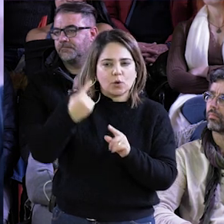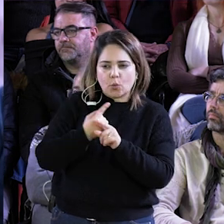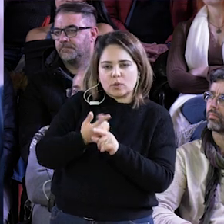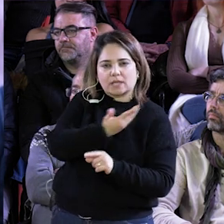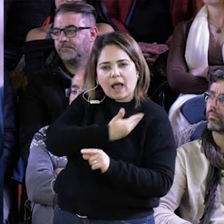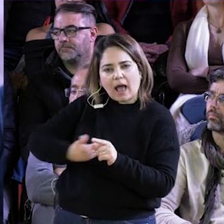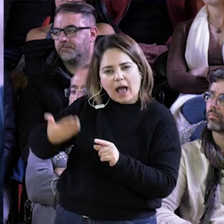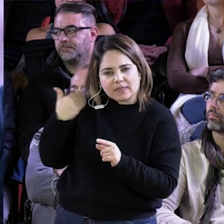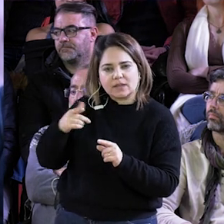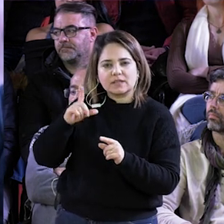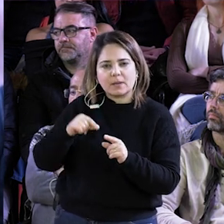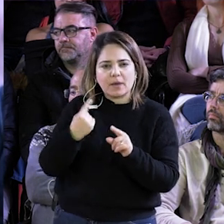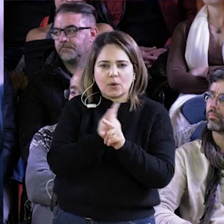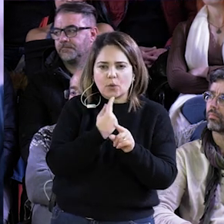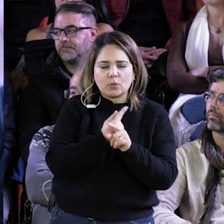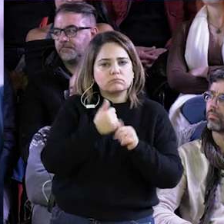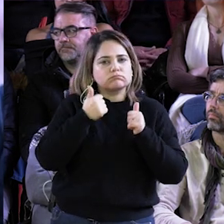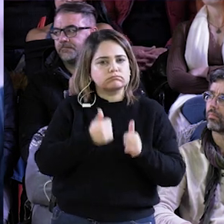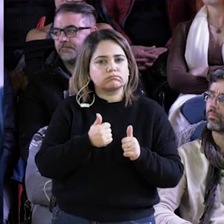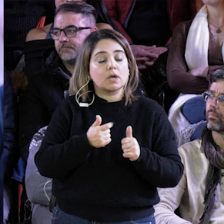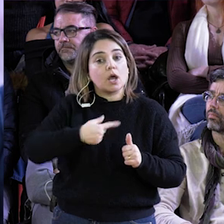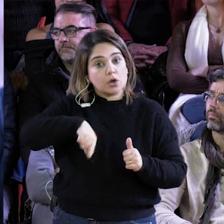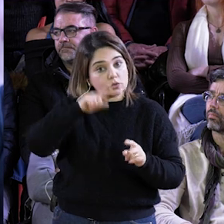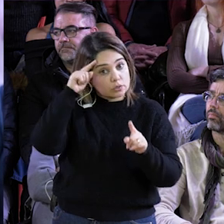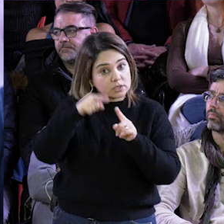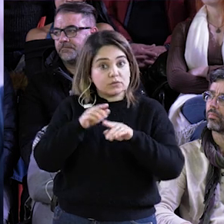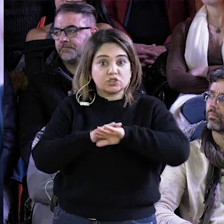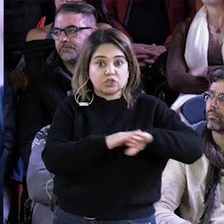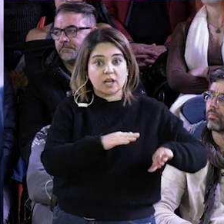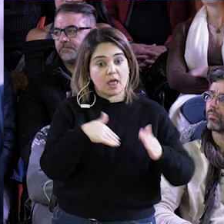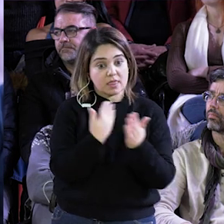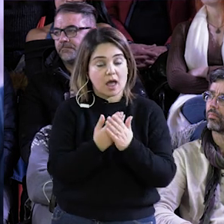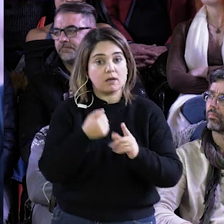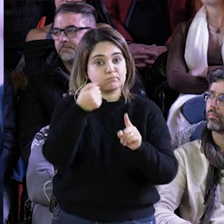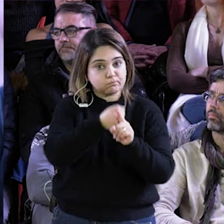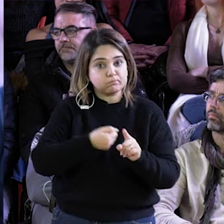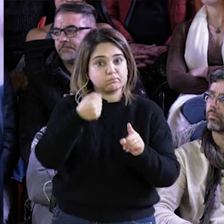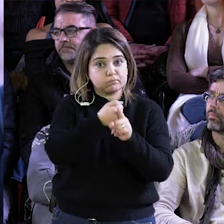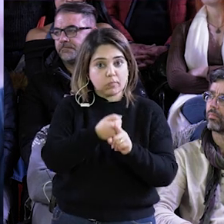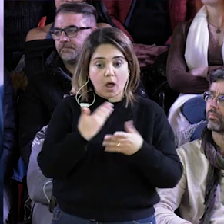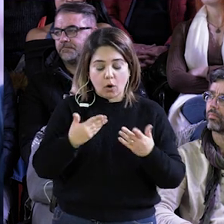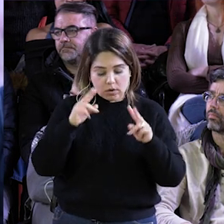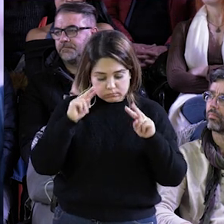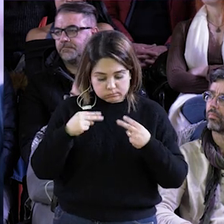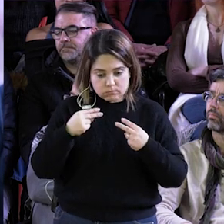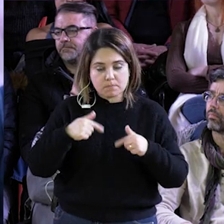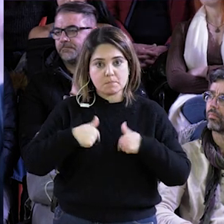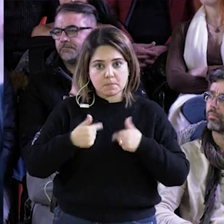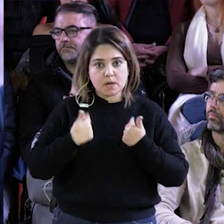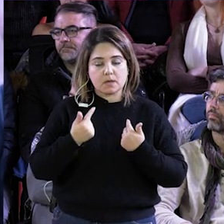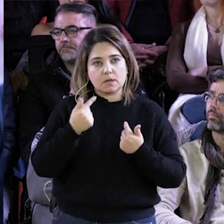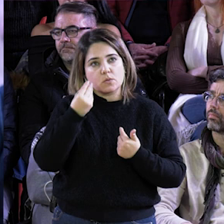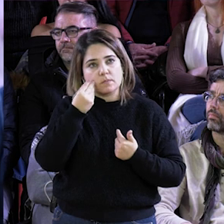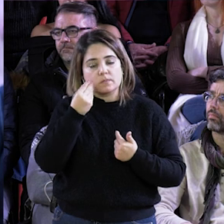antigas, velhas certezas e alguns slogans. Nós queremos uma esquerda que seja voz de lutas que estão ainda a descobrir os seus modos de nascer e de